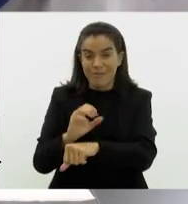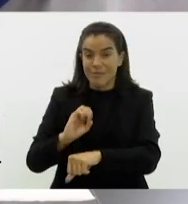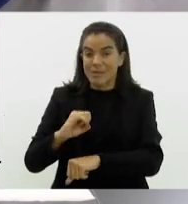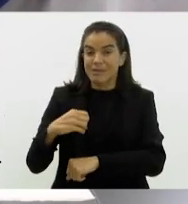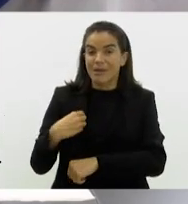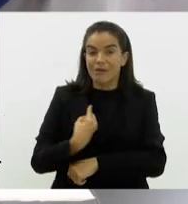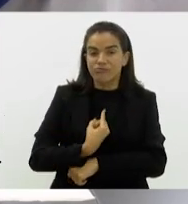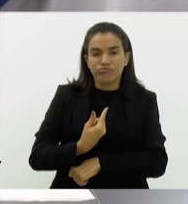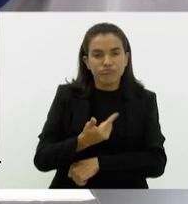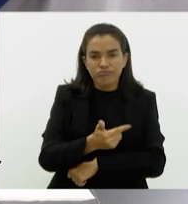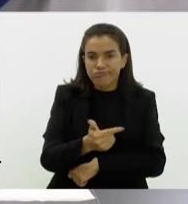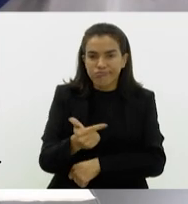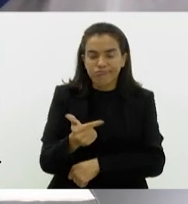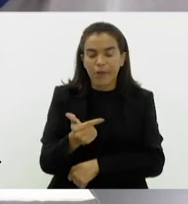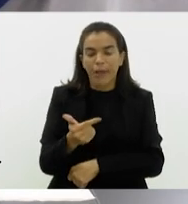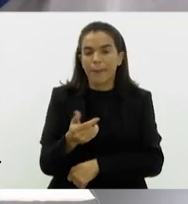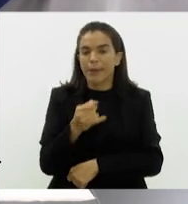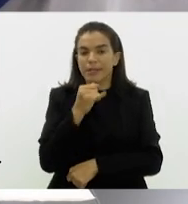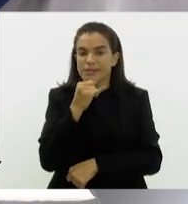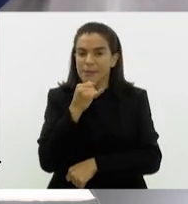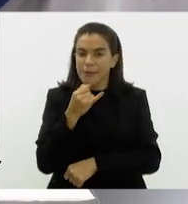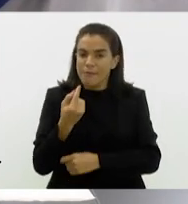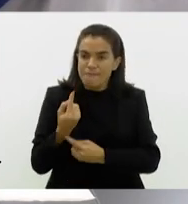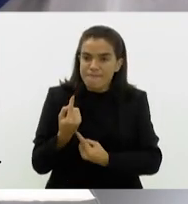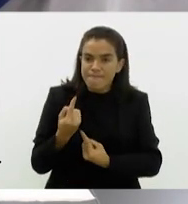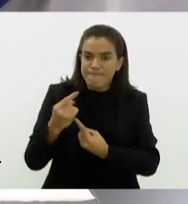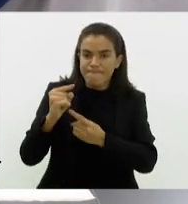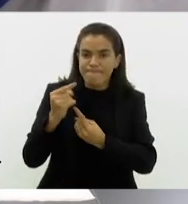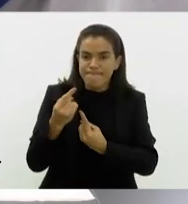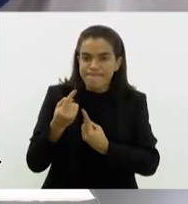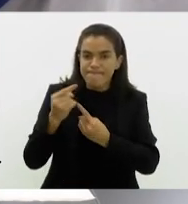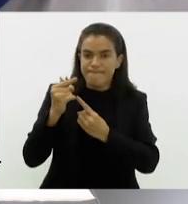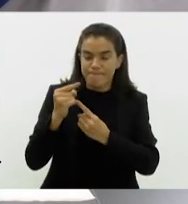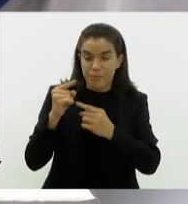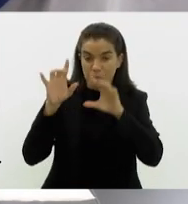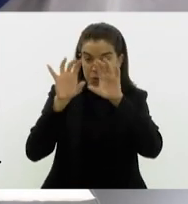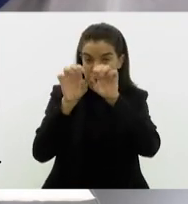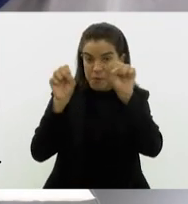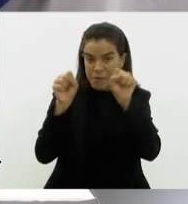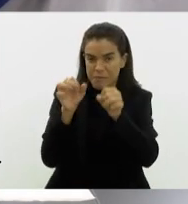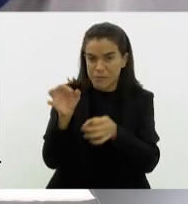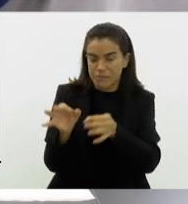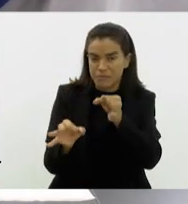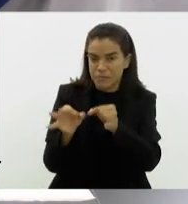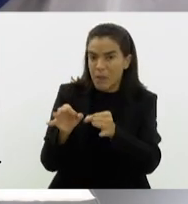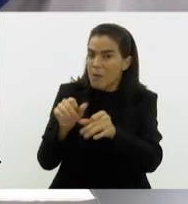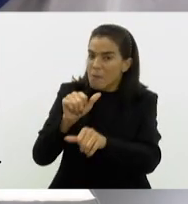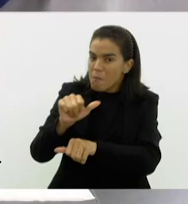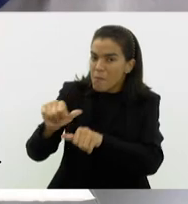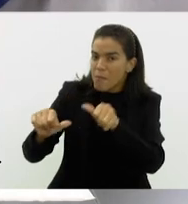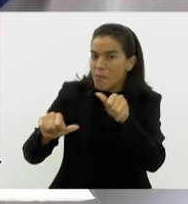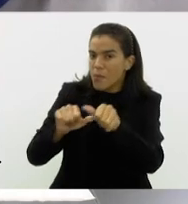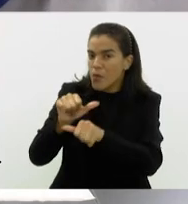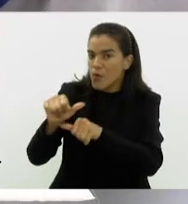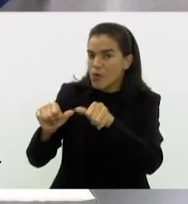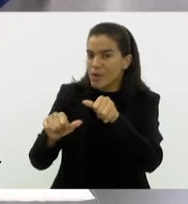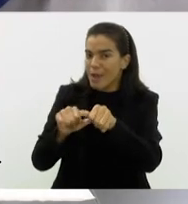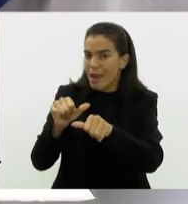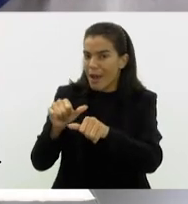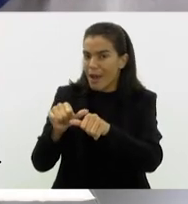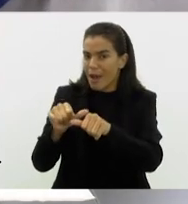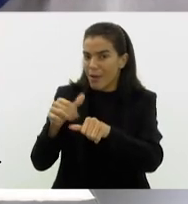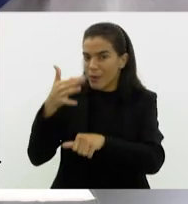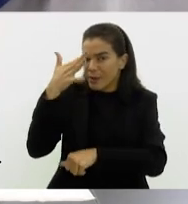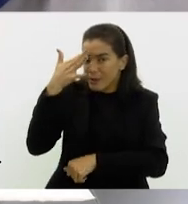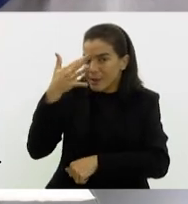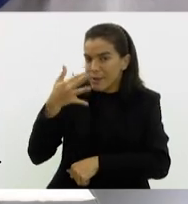ensejo e provocar o Supremo Tribunal Federal para que ele mude suas